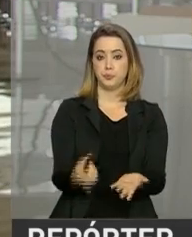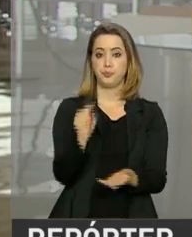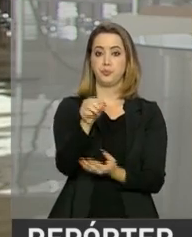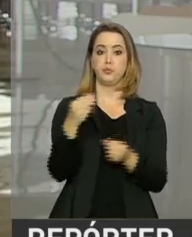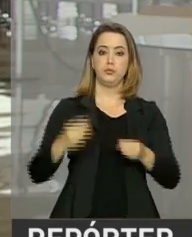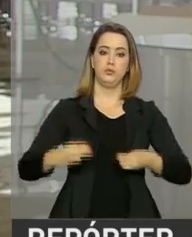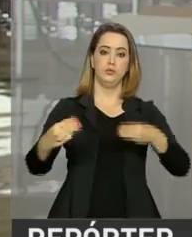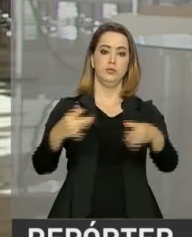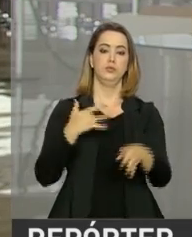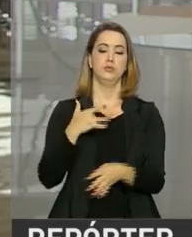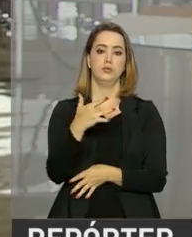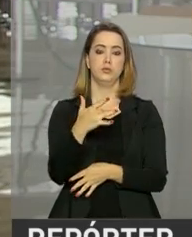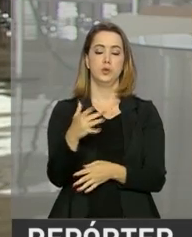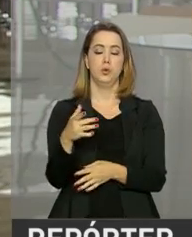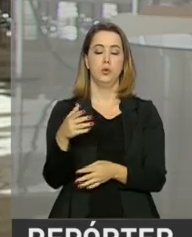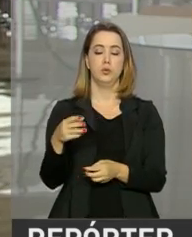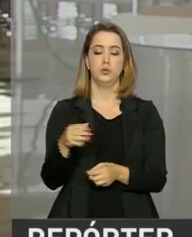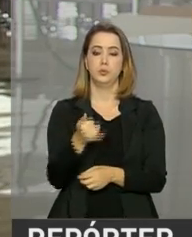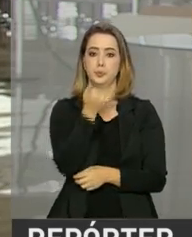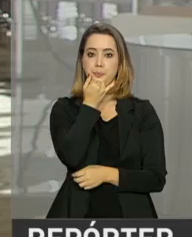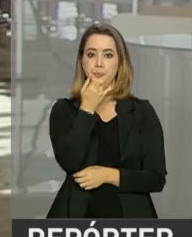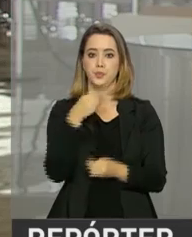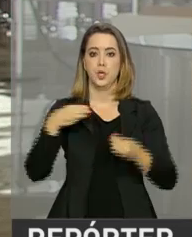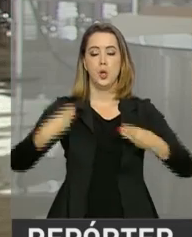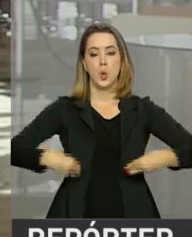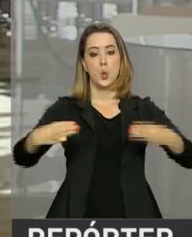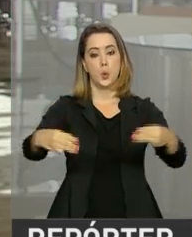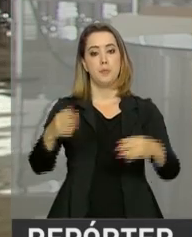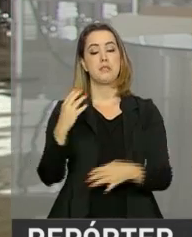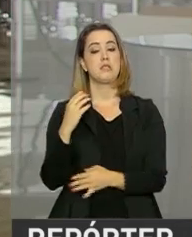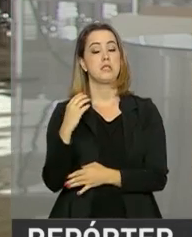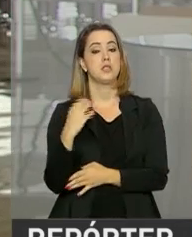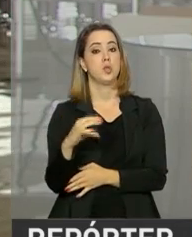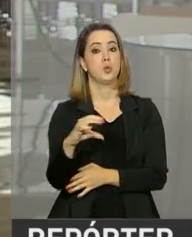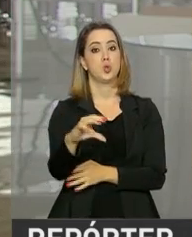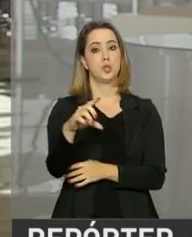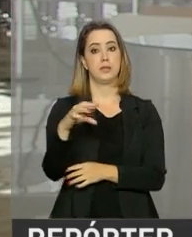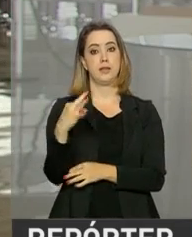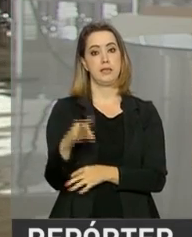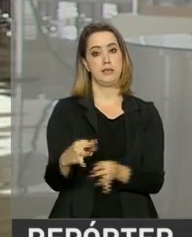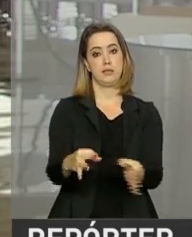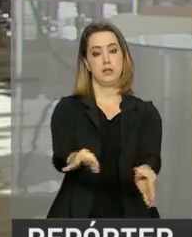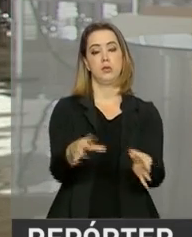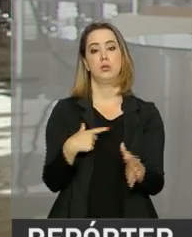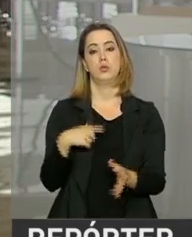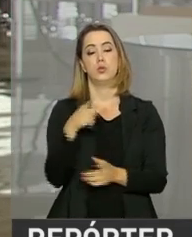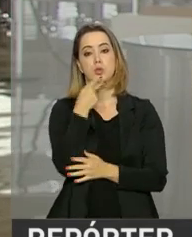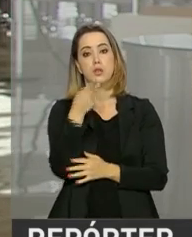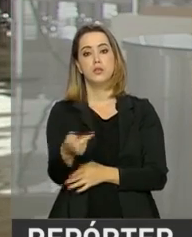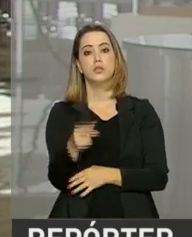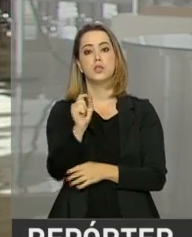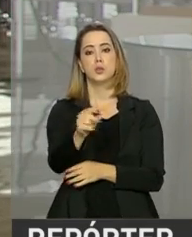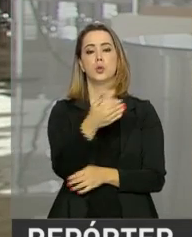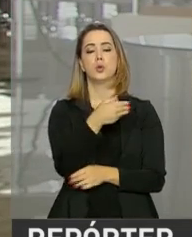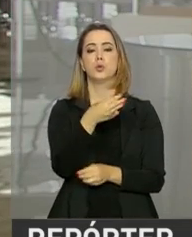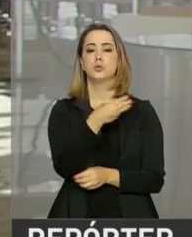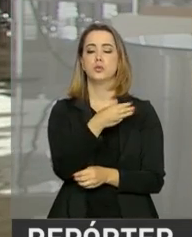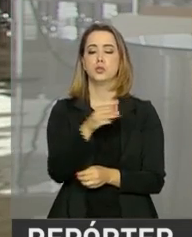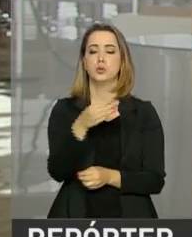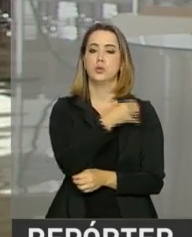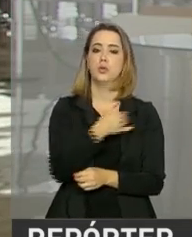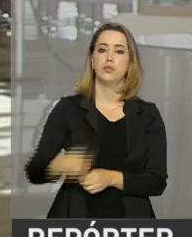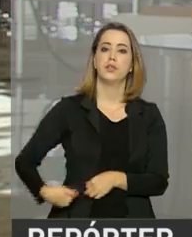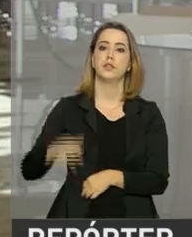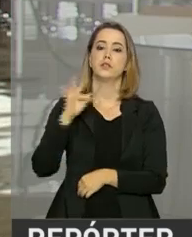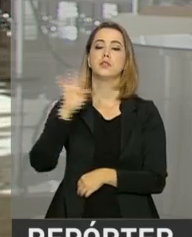Tecnologia inovações e comunicações Gilberto Cassab informou que o ministério da fazenda vai liberar recursos para quitar